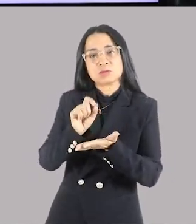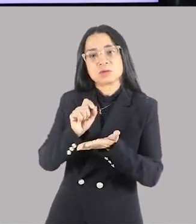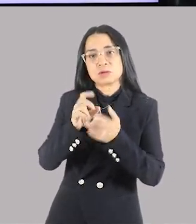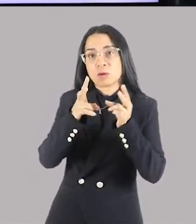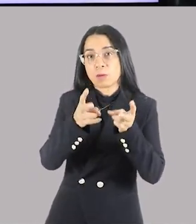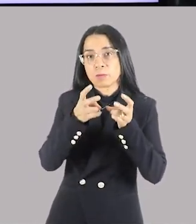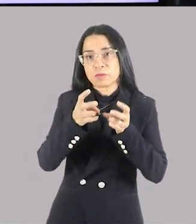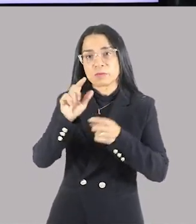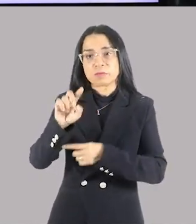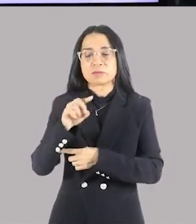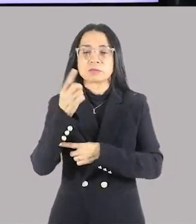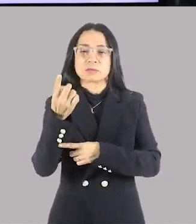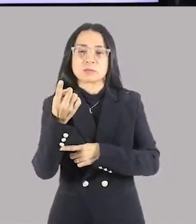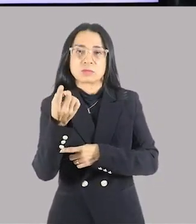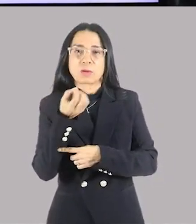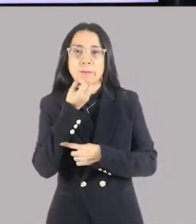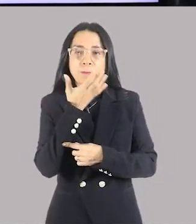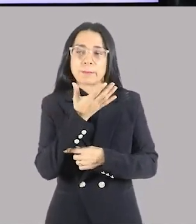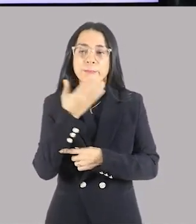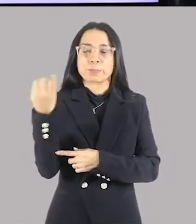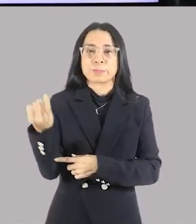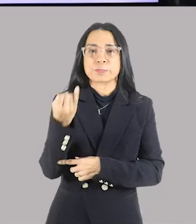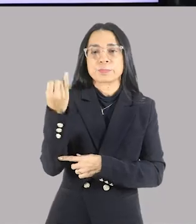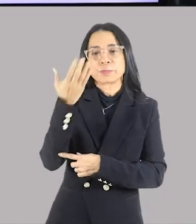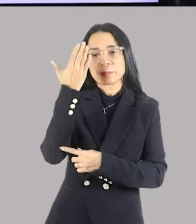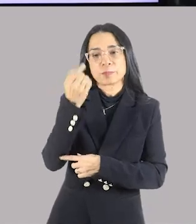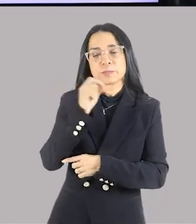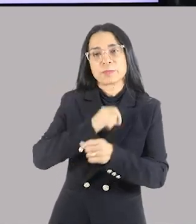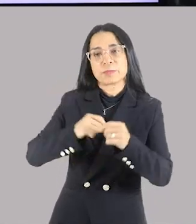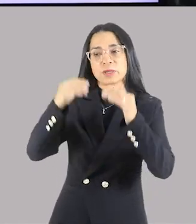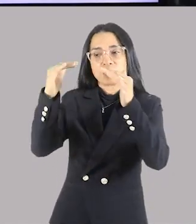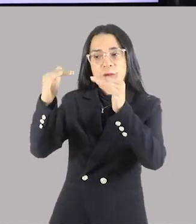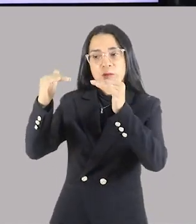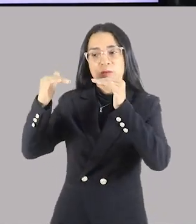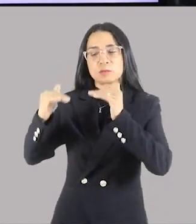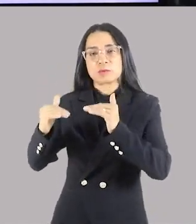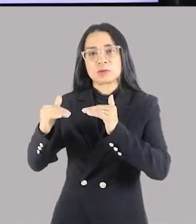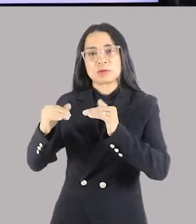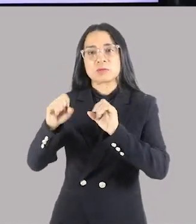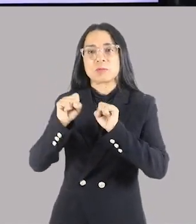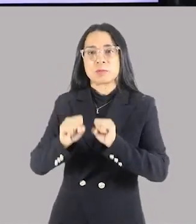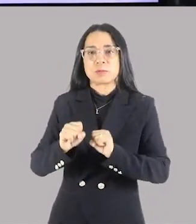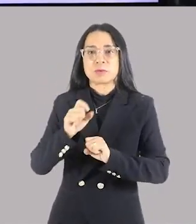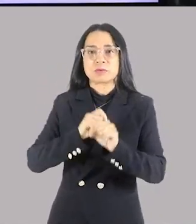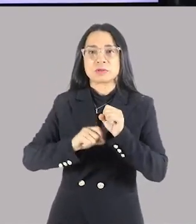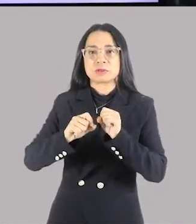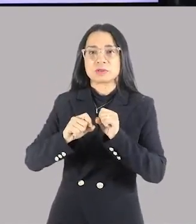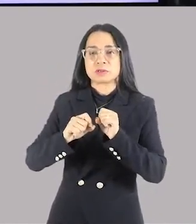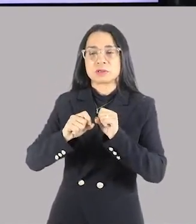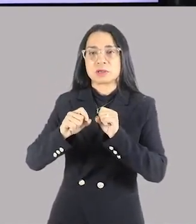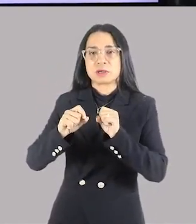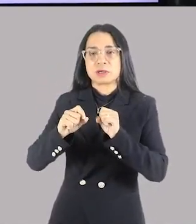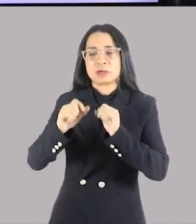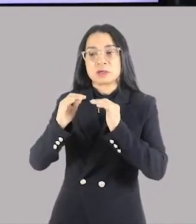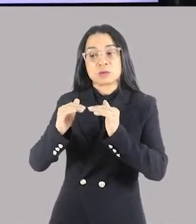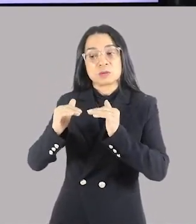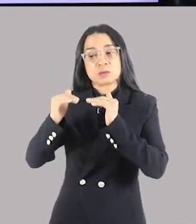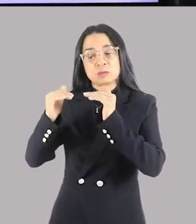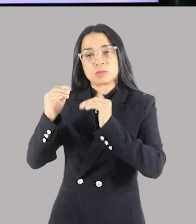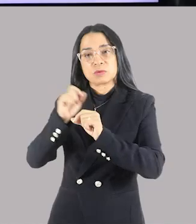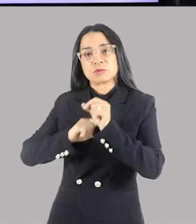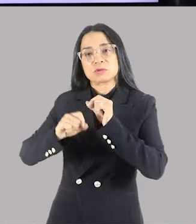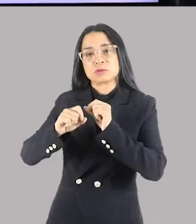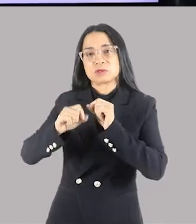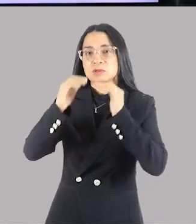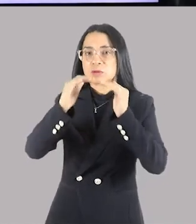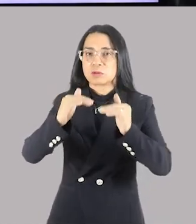Bom, é importante saber que esses órgãos subalternos podem ser subordinados tanto dos órgãos superiores, podem